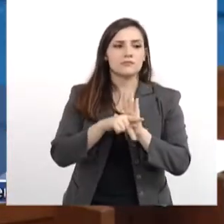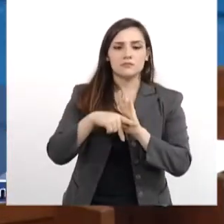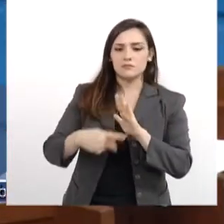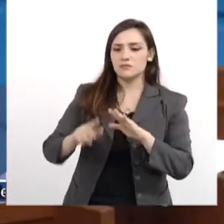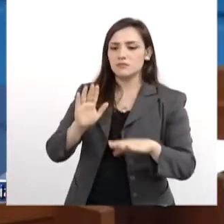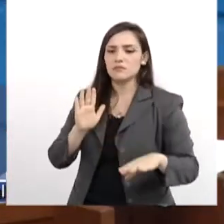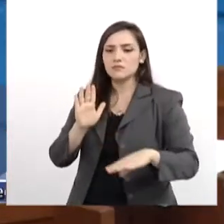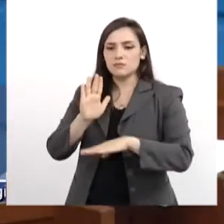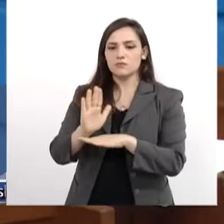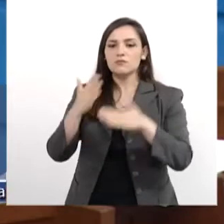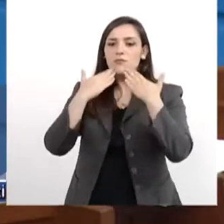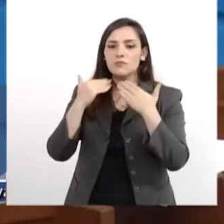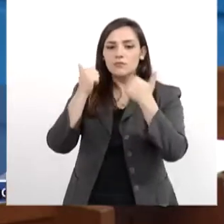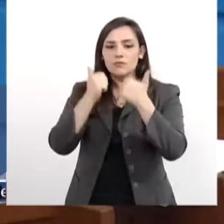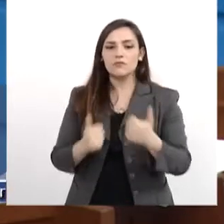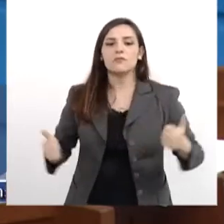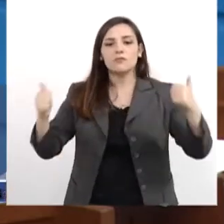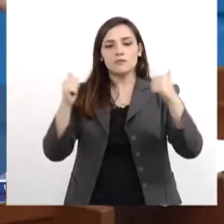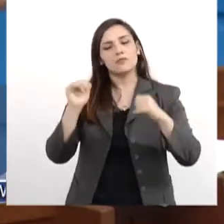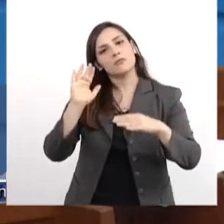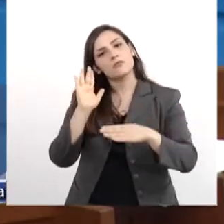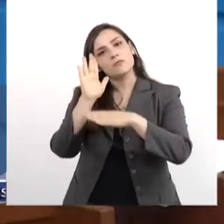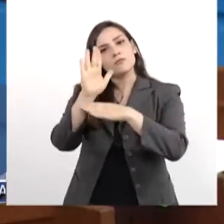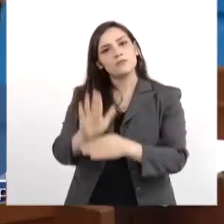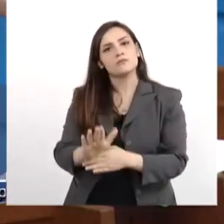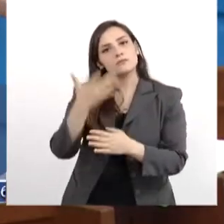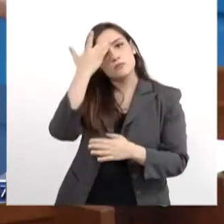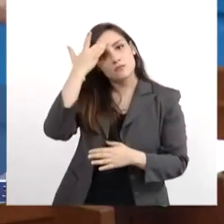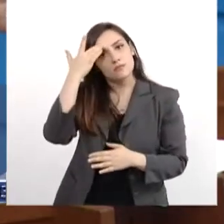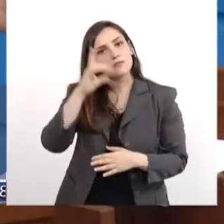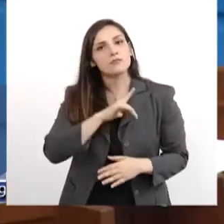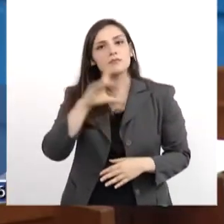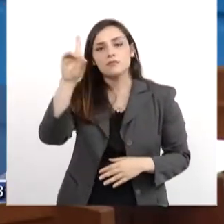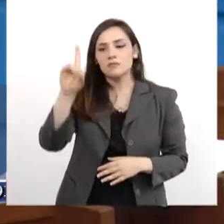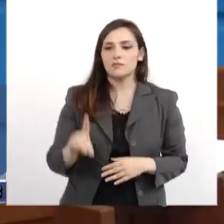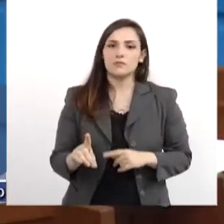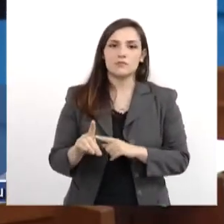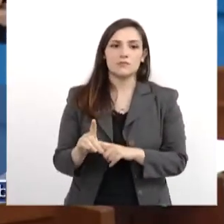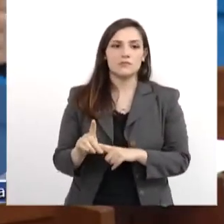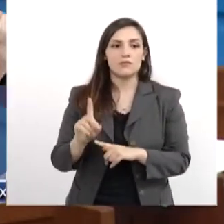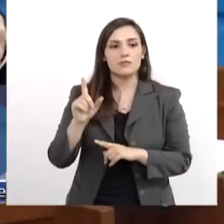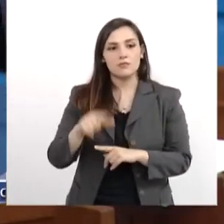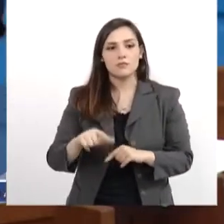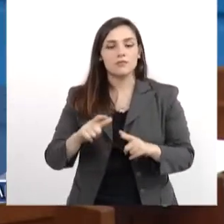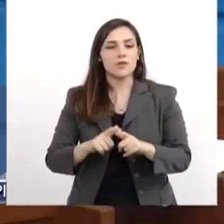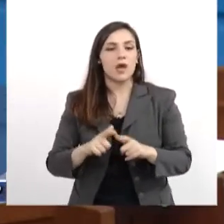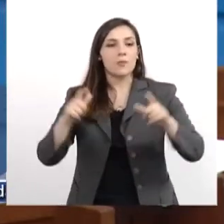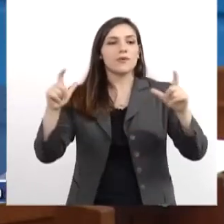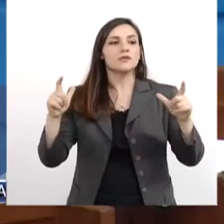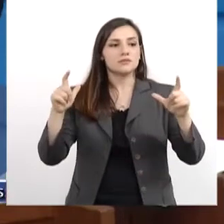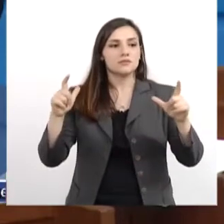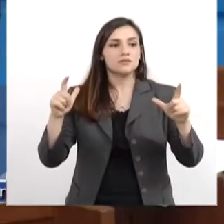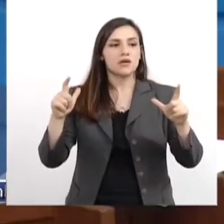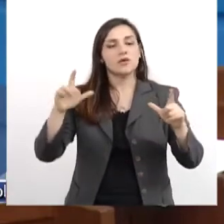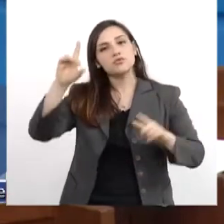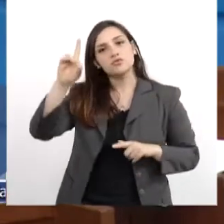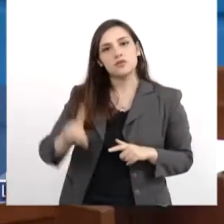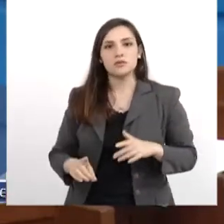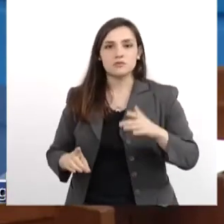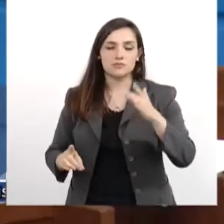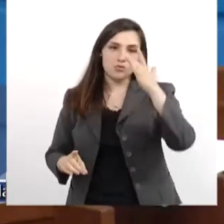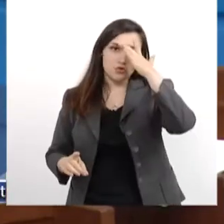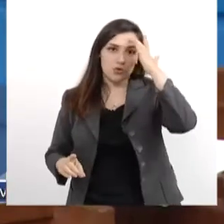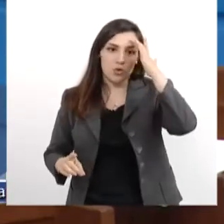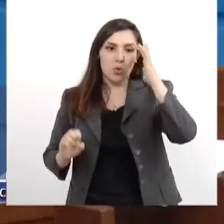para facilitar a vida das pessoas com deficiência, ou ampliar os seus direitos, ou pelo menos